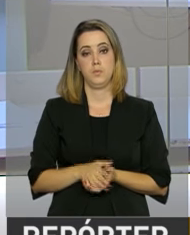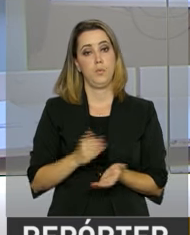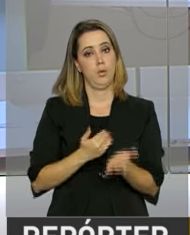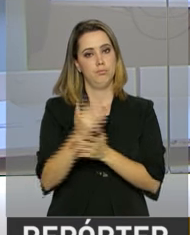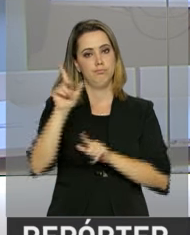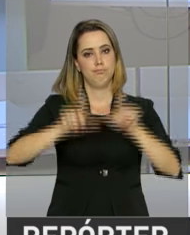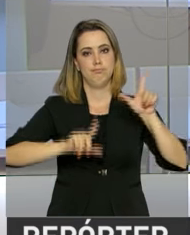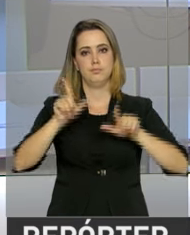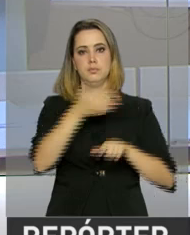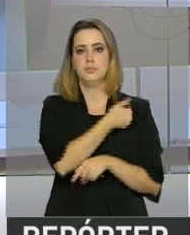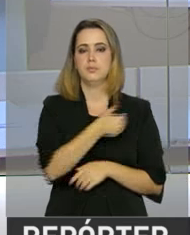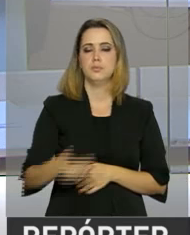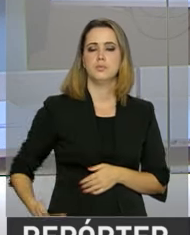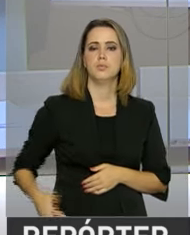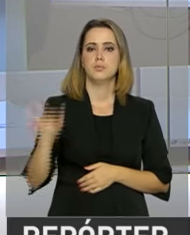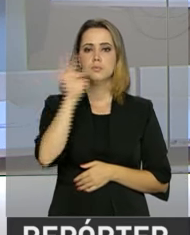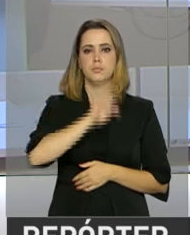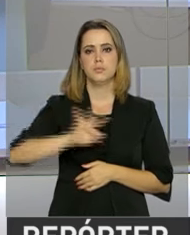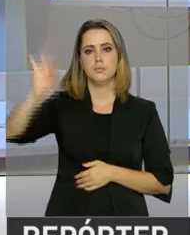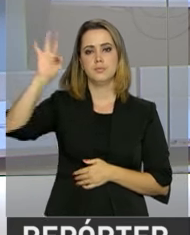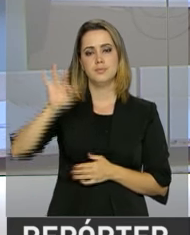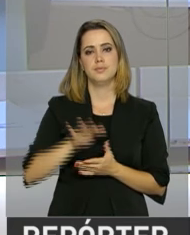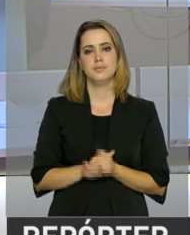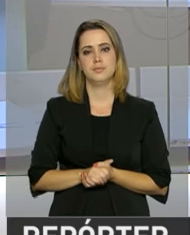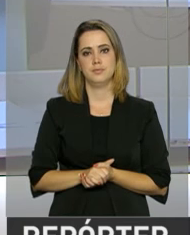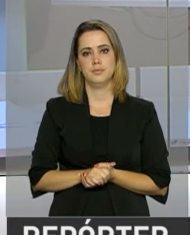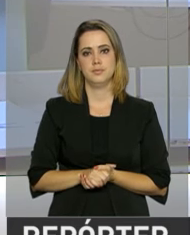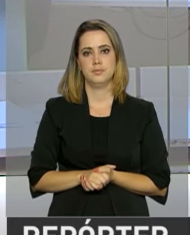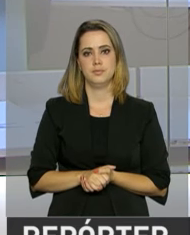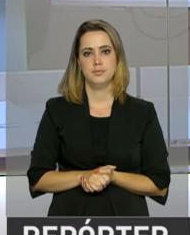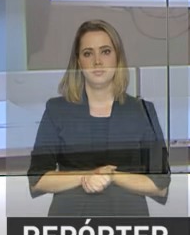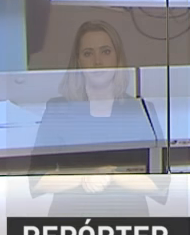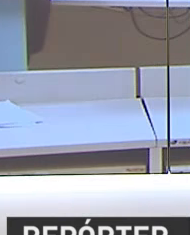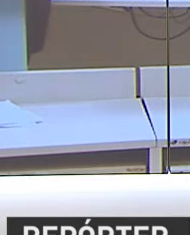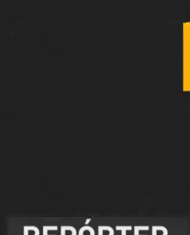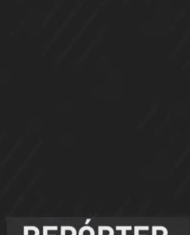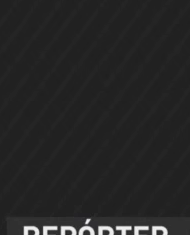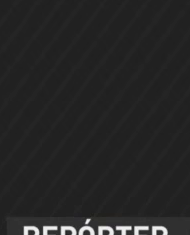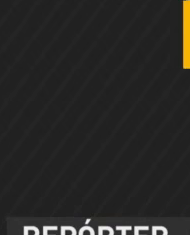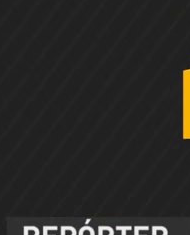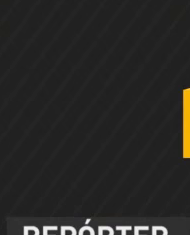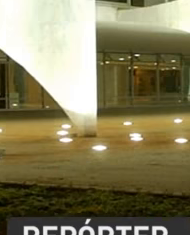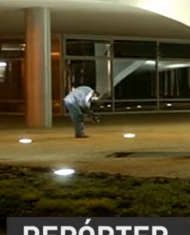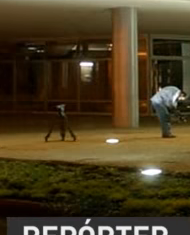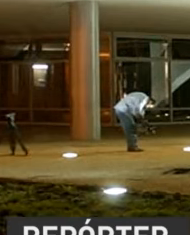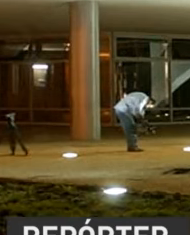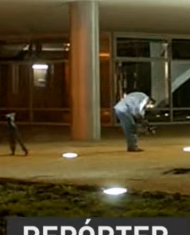E continue com a gente aqui na NBR, a TV do Governo Federal.